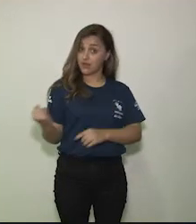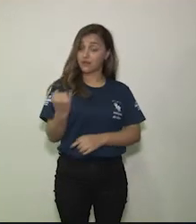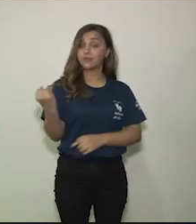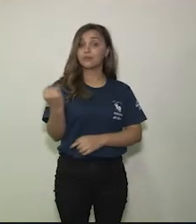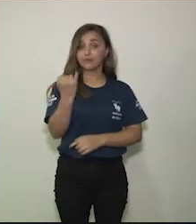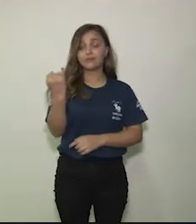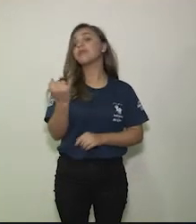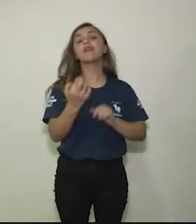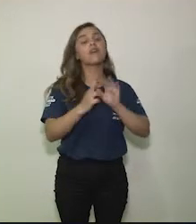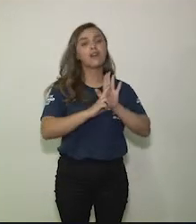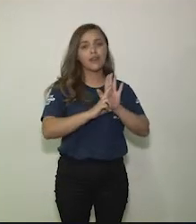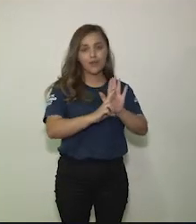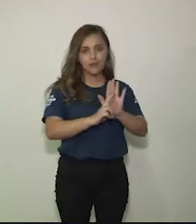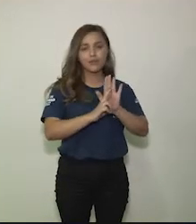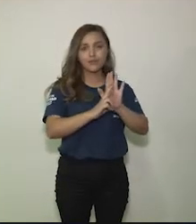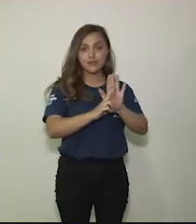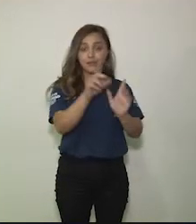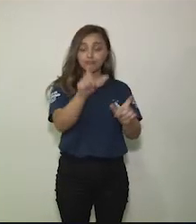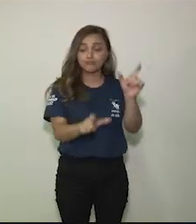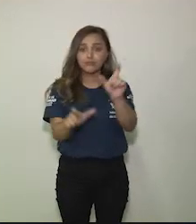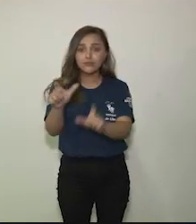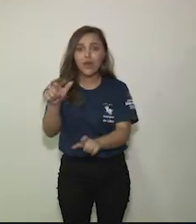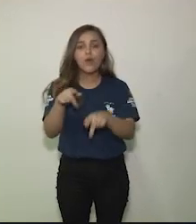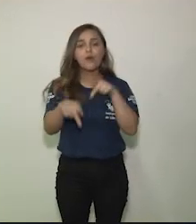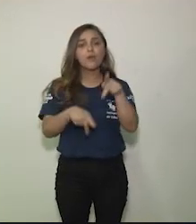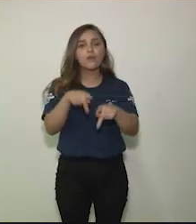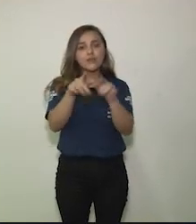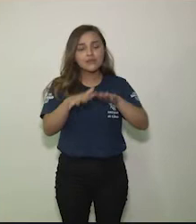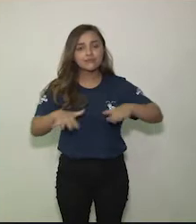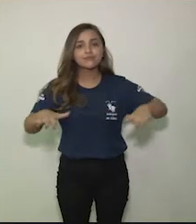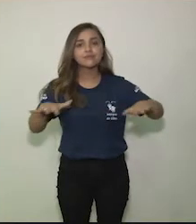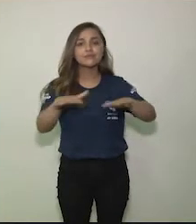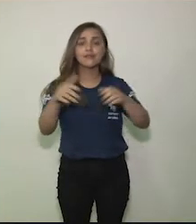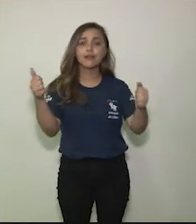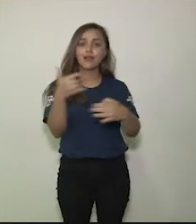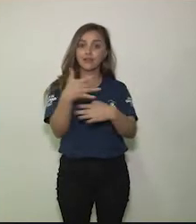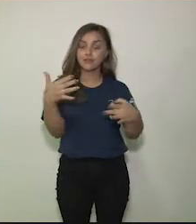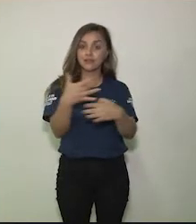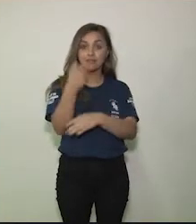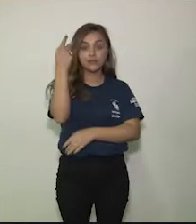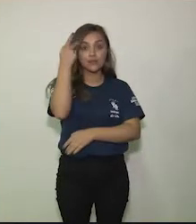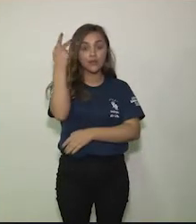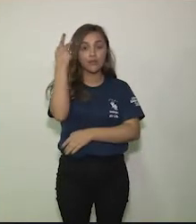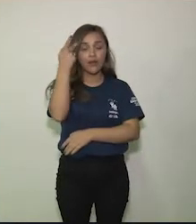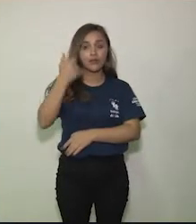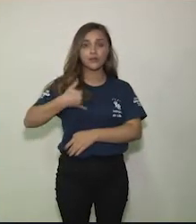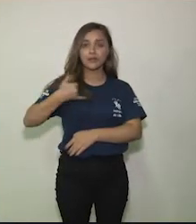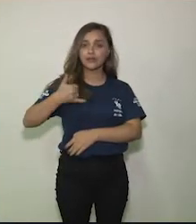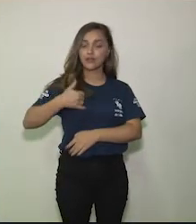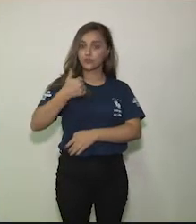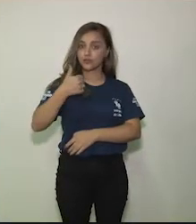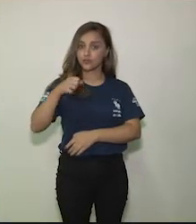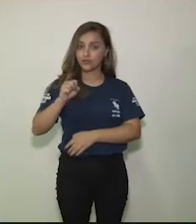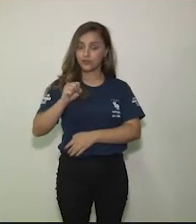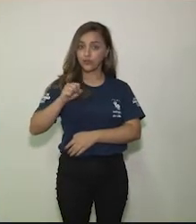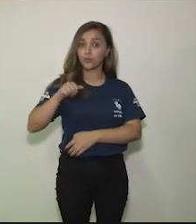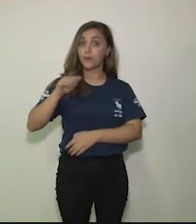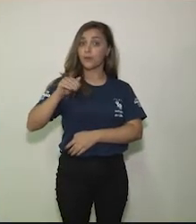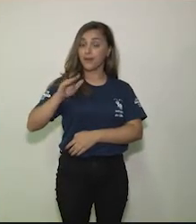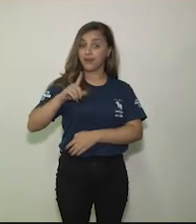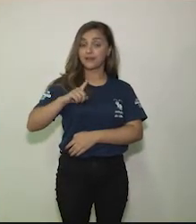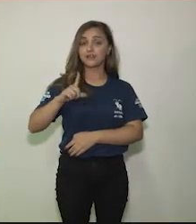Ela representa a população da cidade de São Paulo de mais de 18 anos que foi submetido